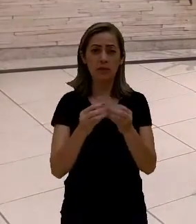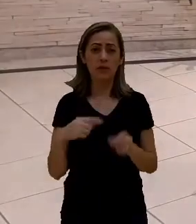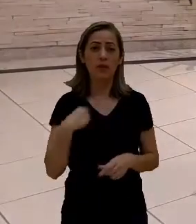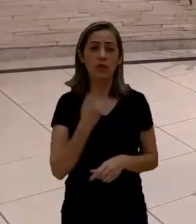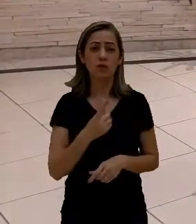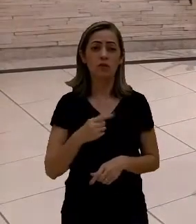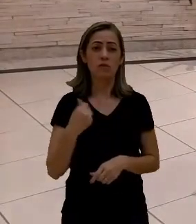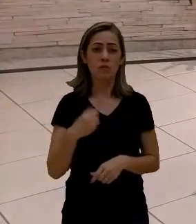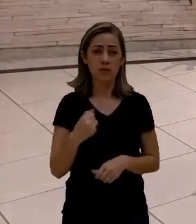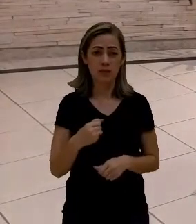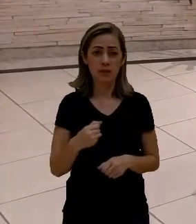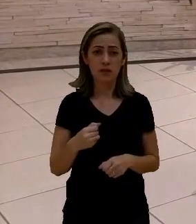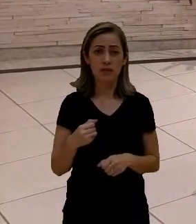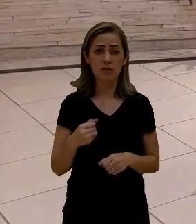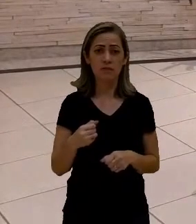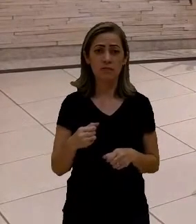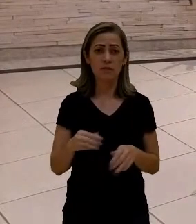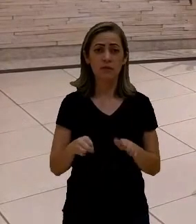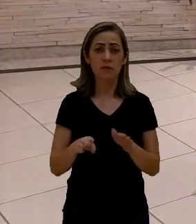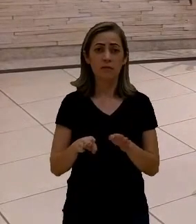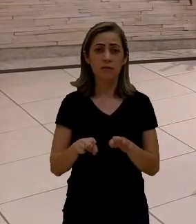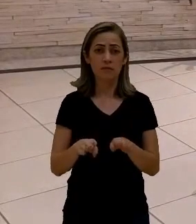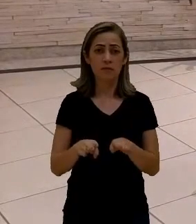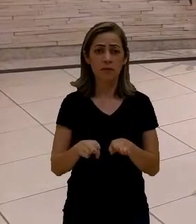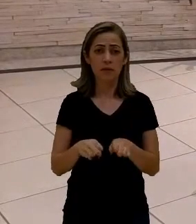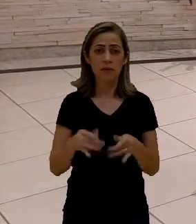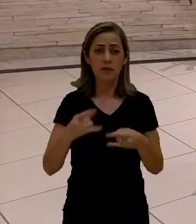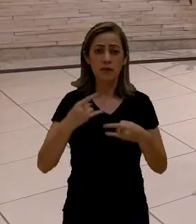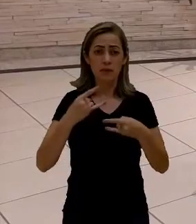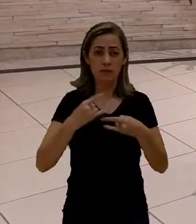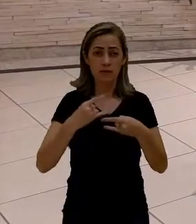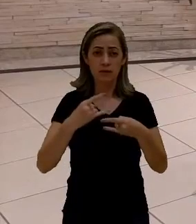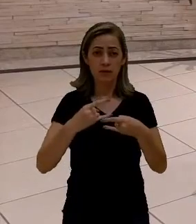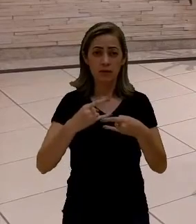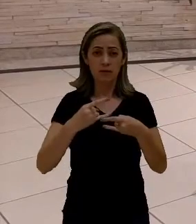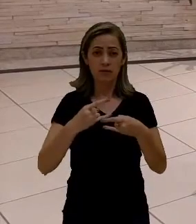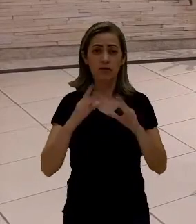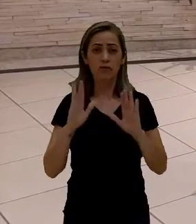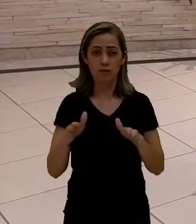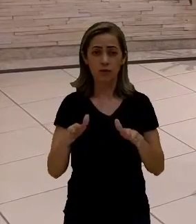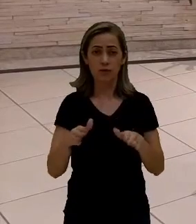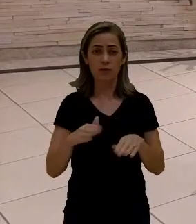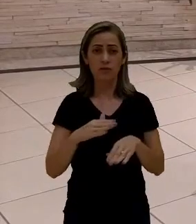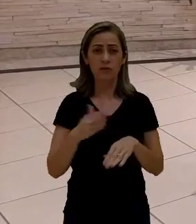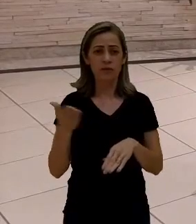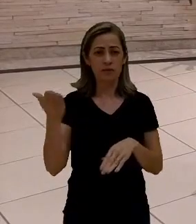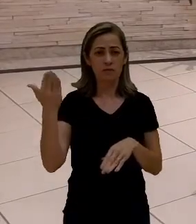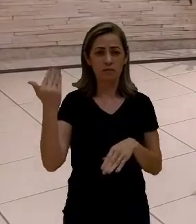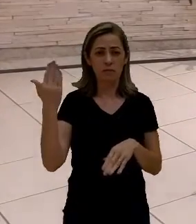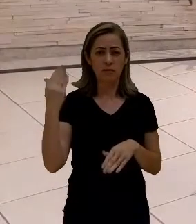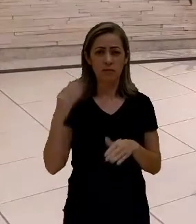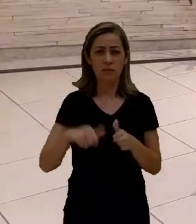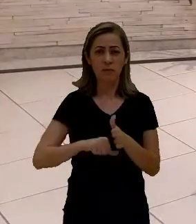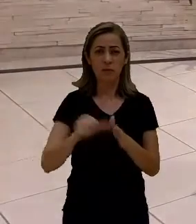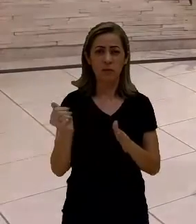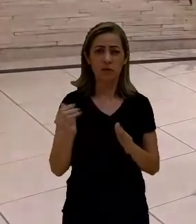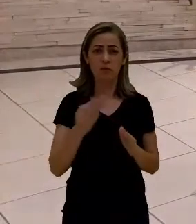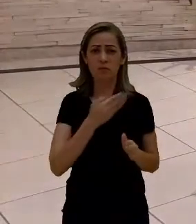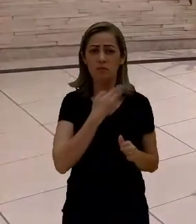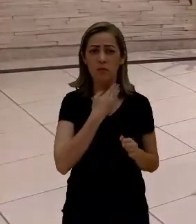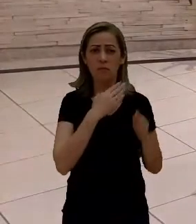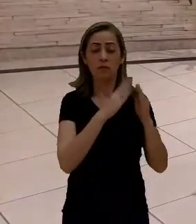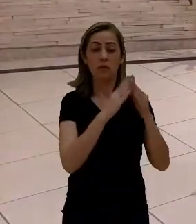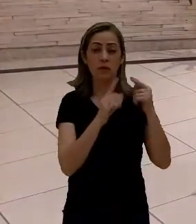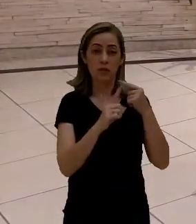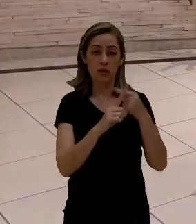impulsionou até com o online A gente já comentou aqui num num papo de primeiro papo de igreja Aliás foi sobre a missa online e foi